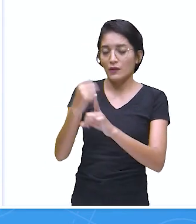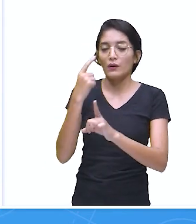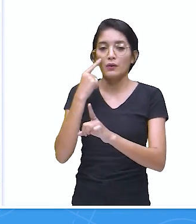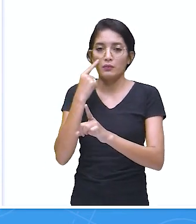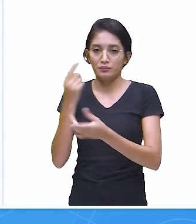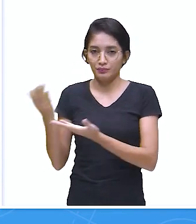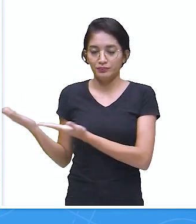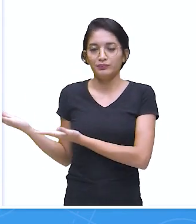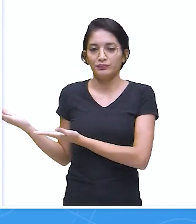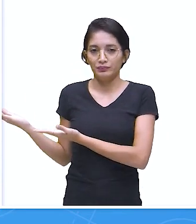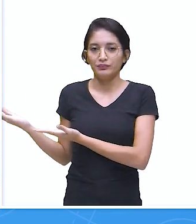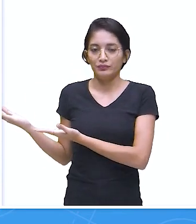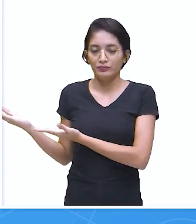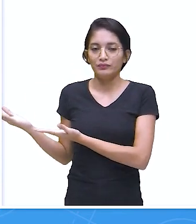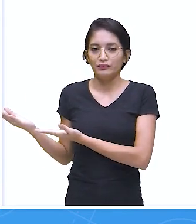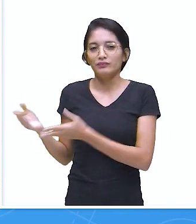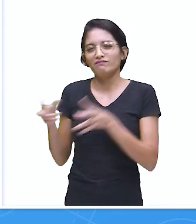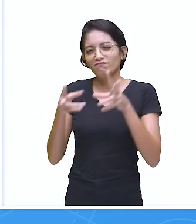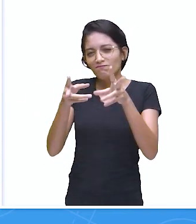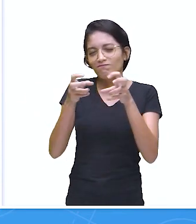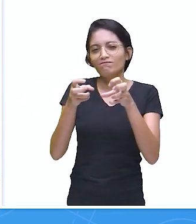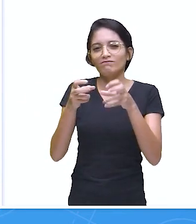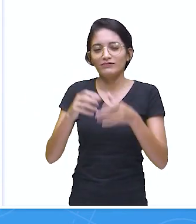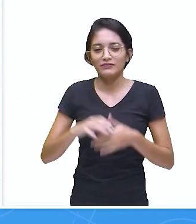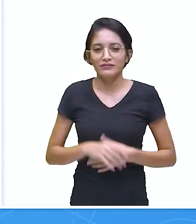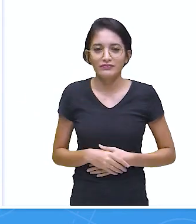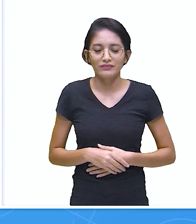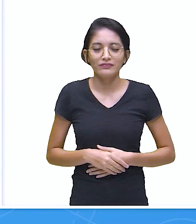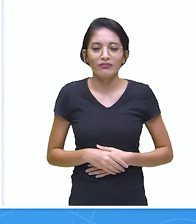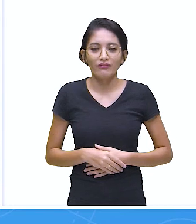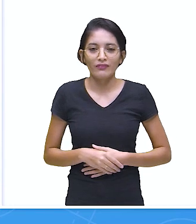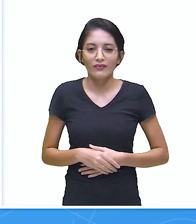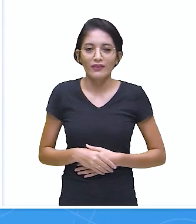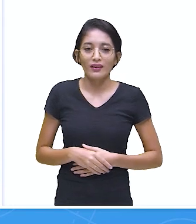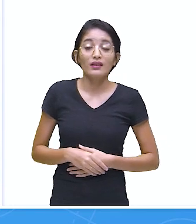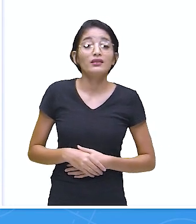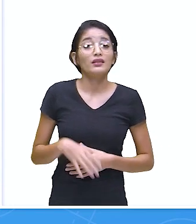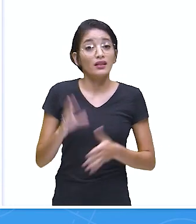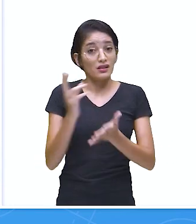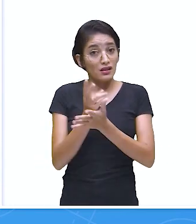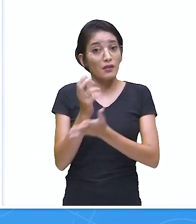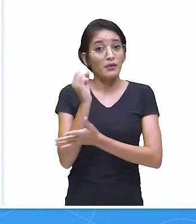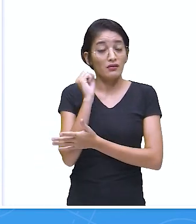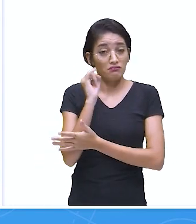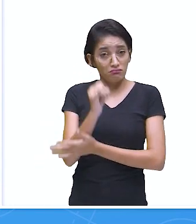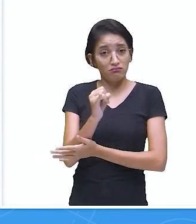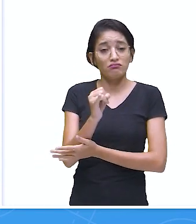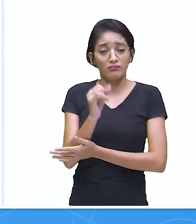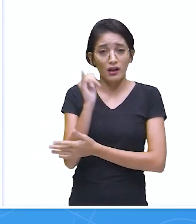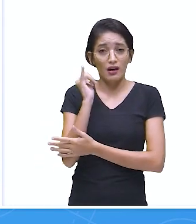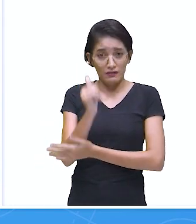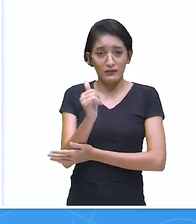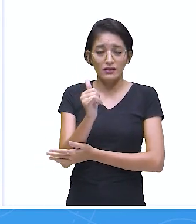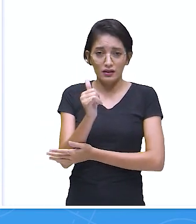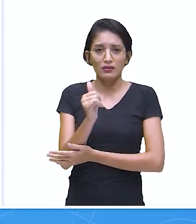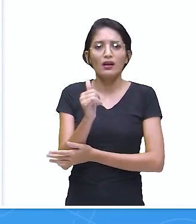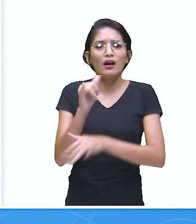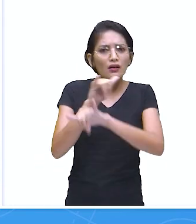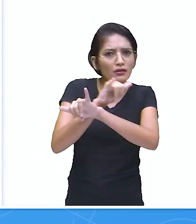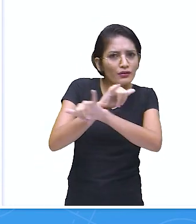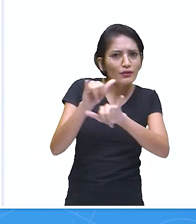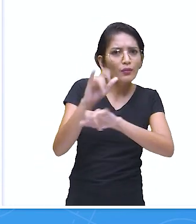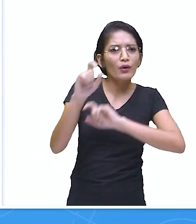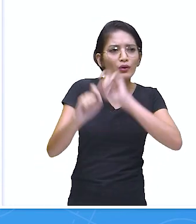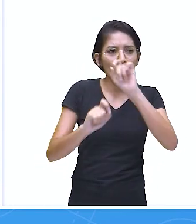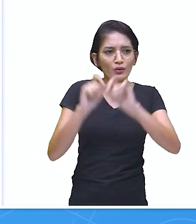temos aqui, né? Observe aí. Sempre lhe dizendo, sempre lhe informando